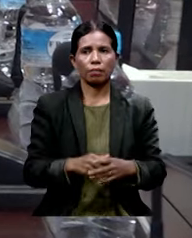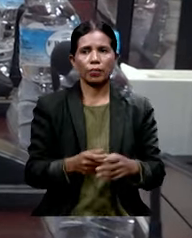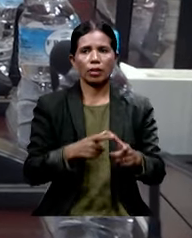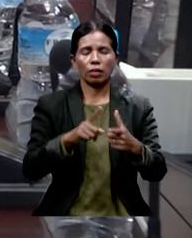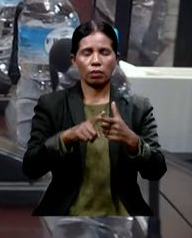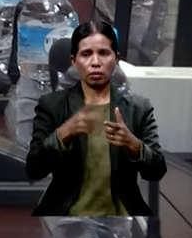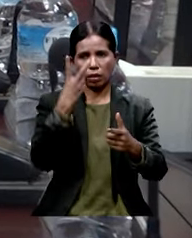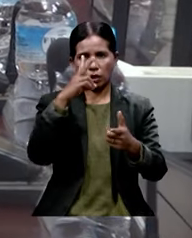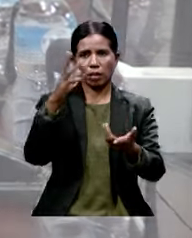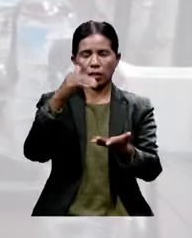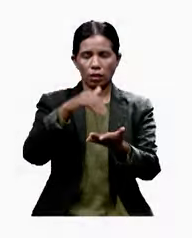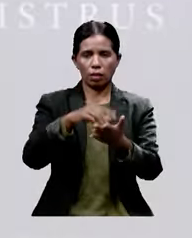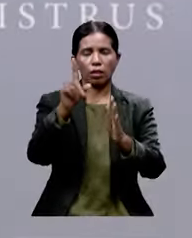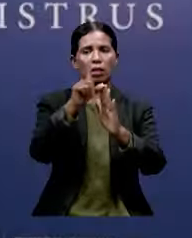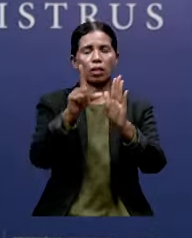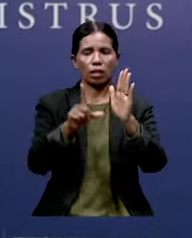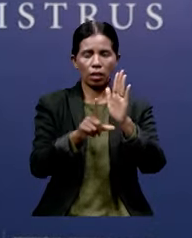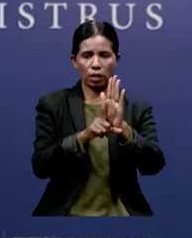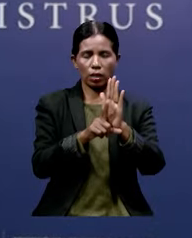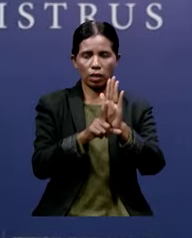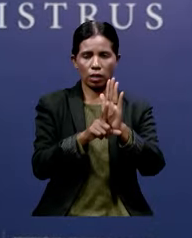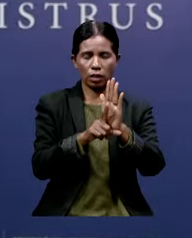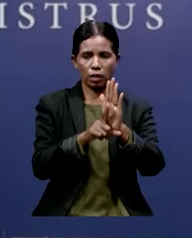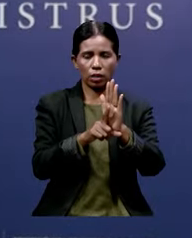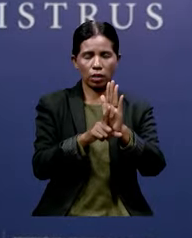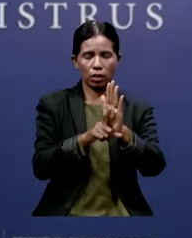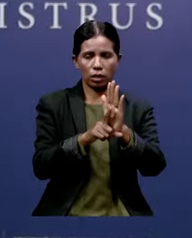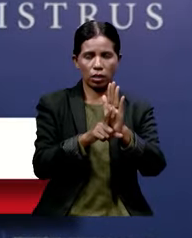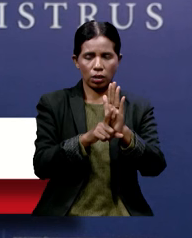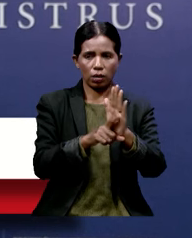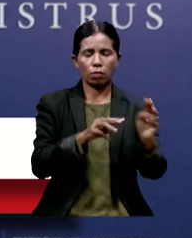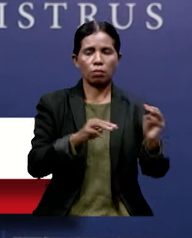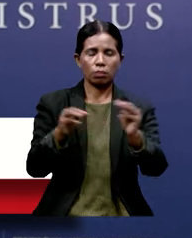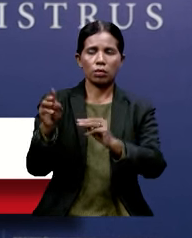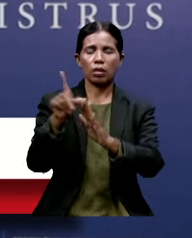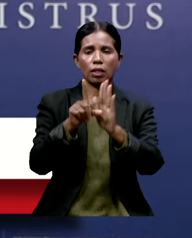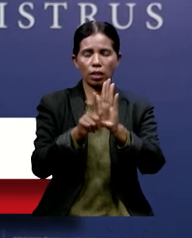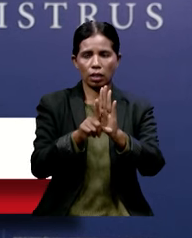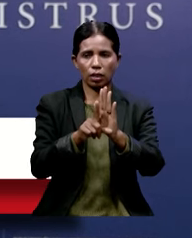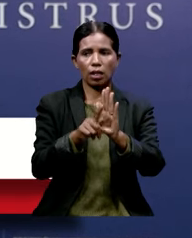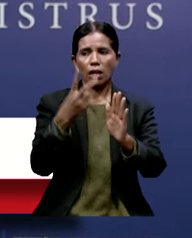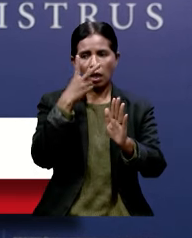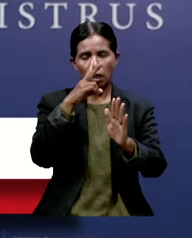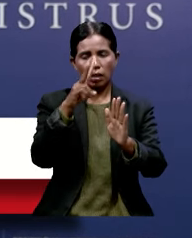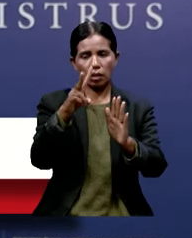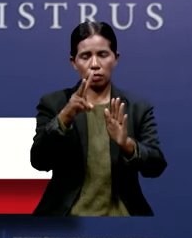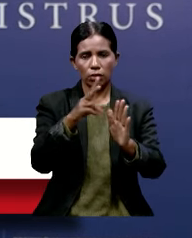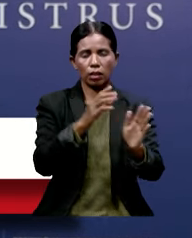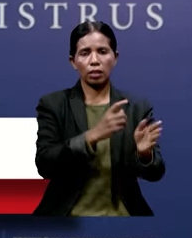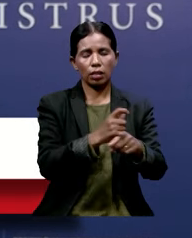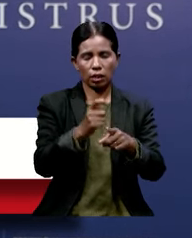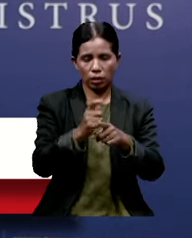halo avaliação da lei existente, ou alteração serneve halona, rejuci prática Sira para tu continua